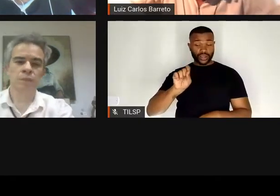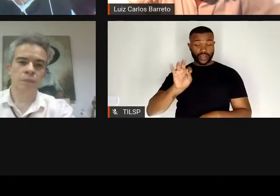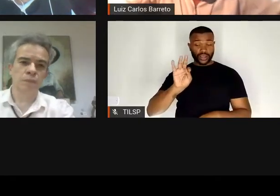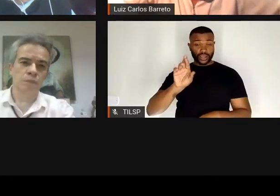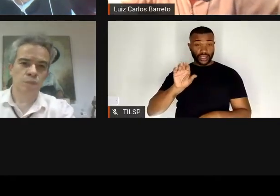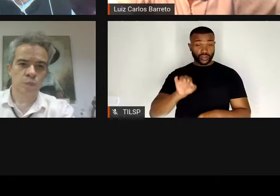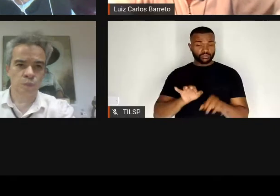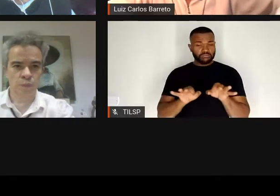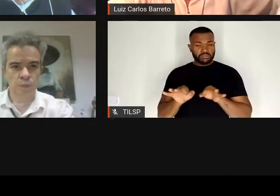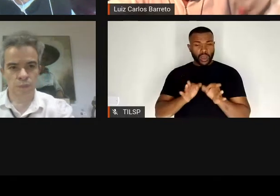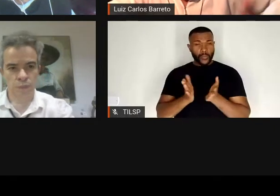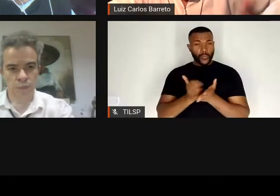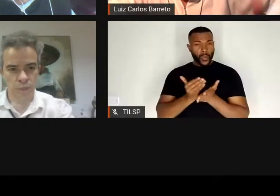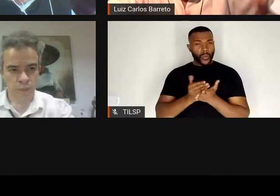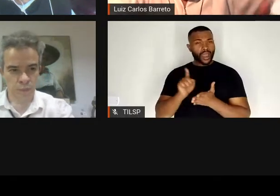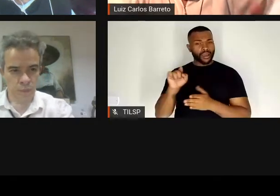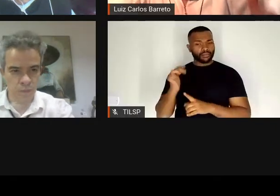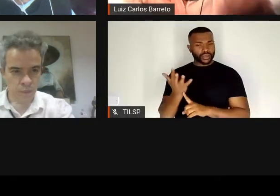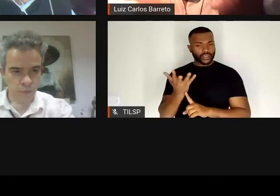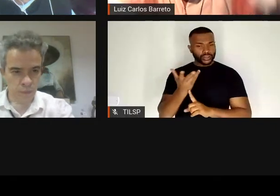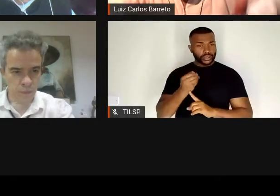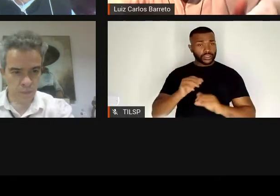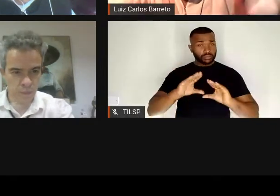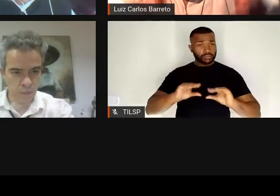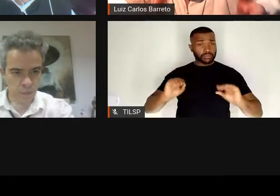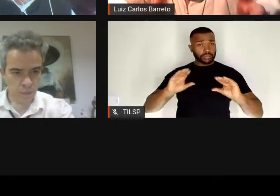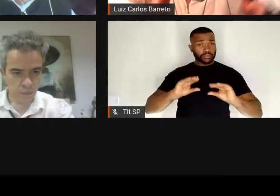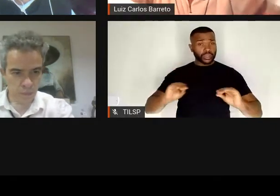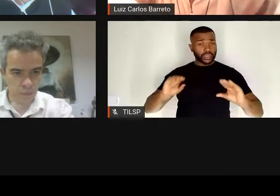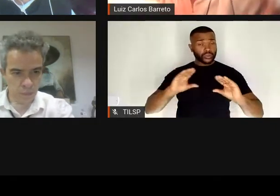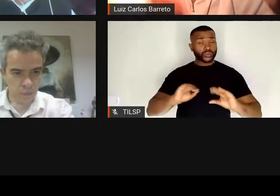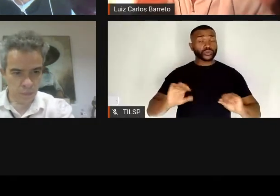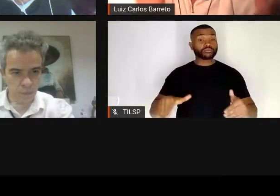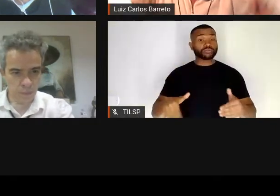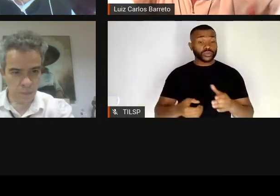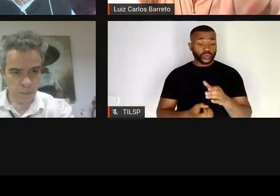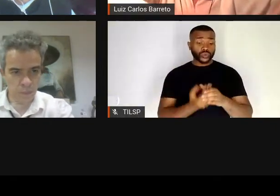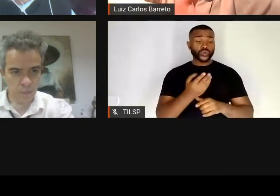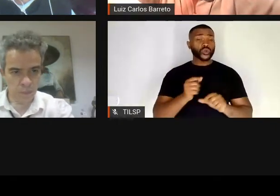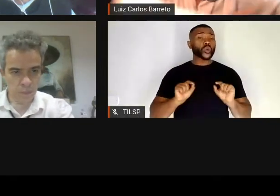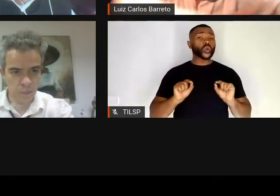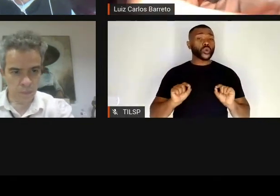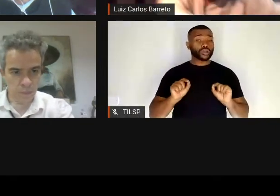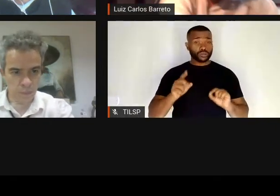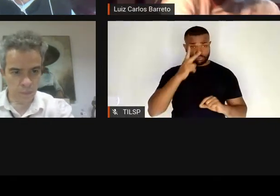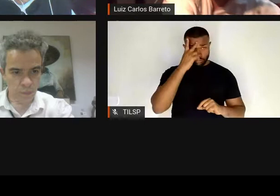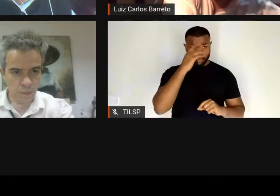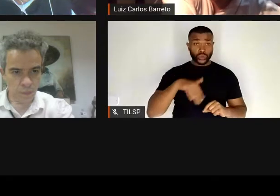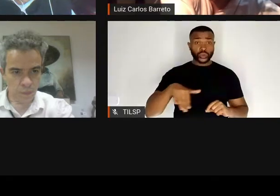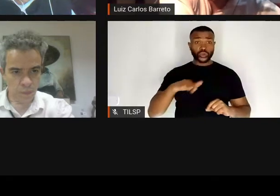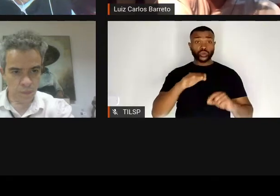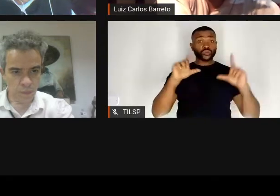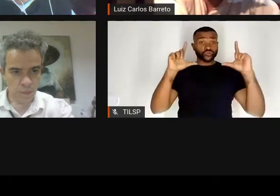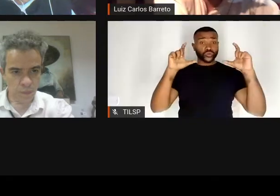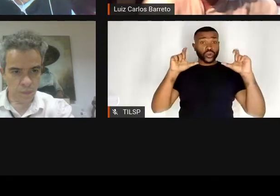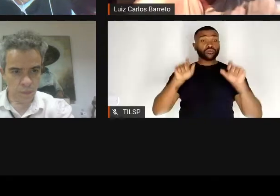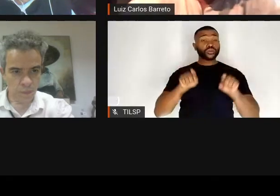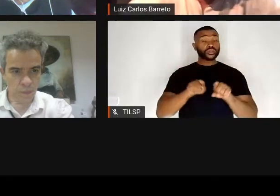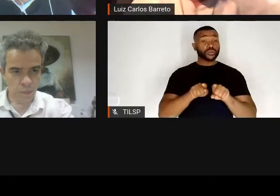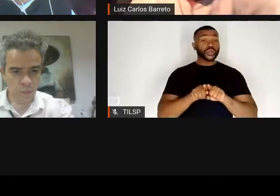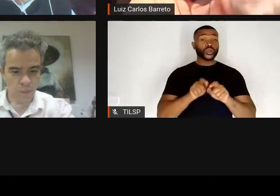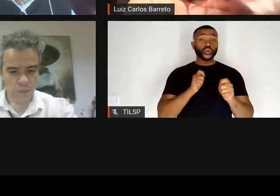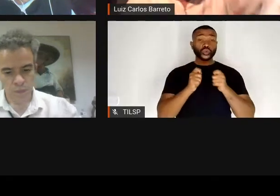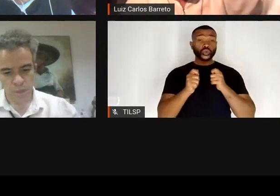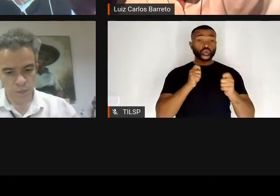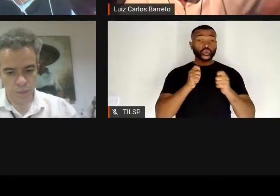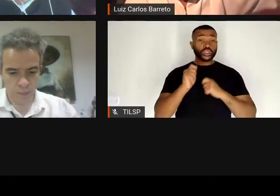artista plástico, então aí surgiram os fotógrafos também no jornal, o Jornal do